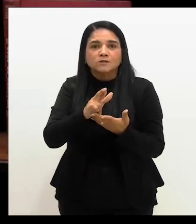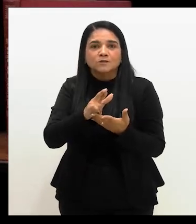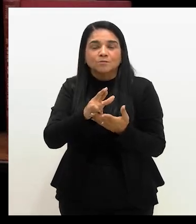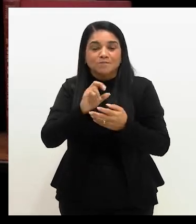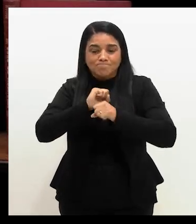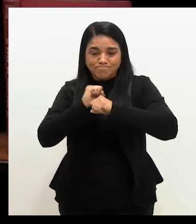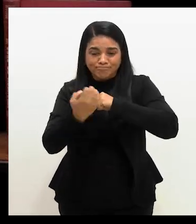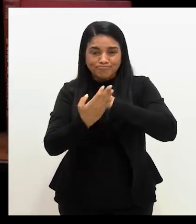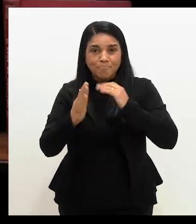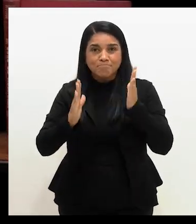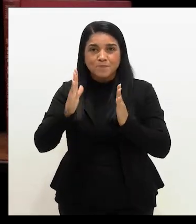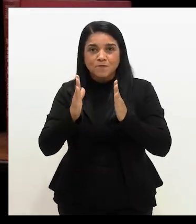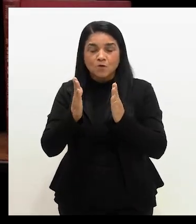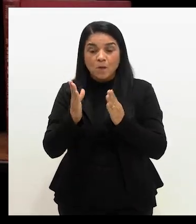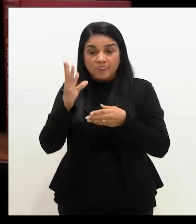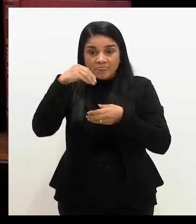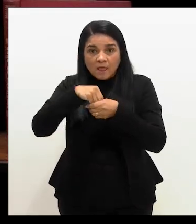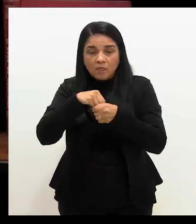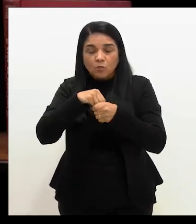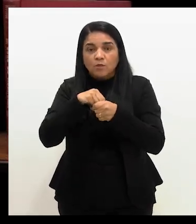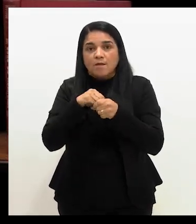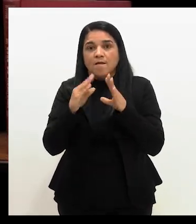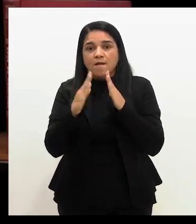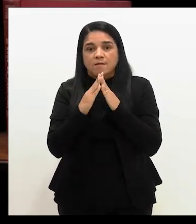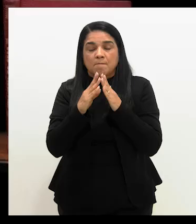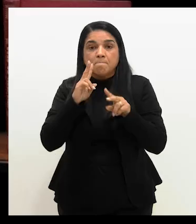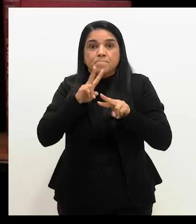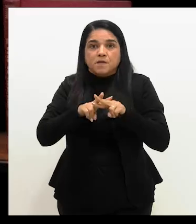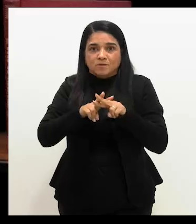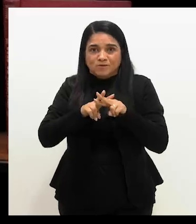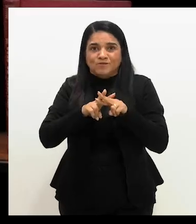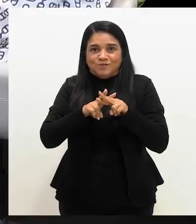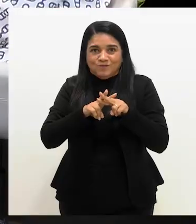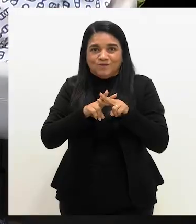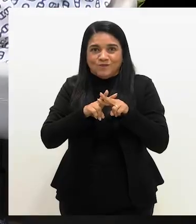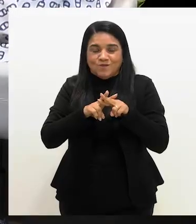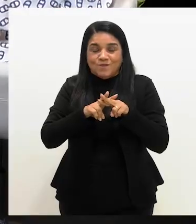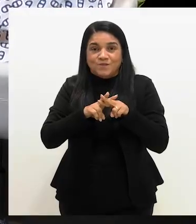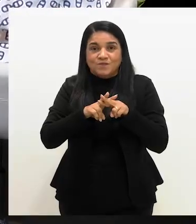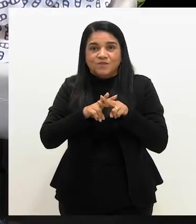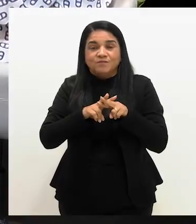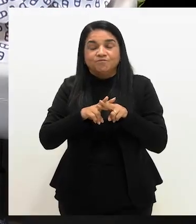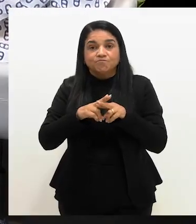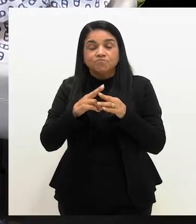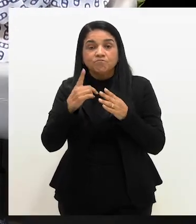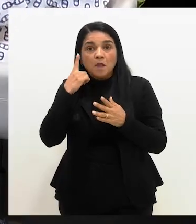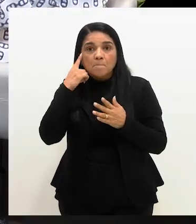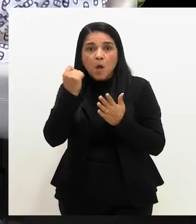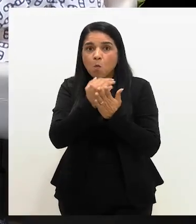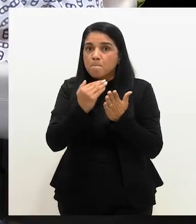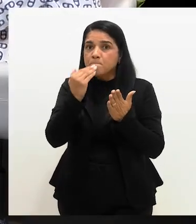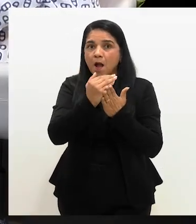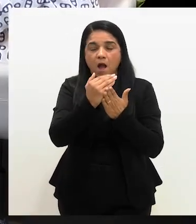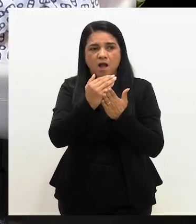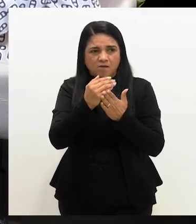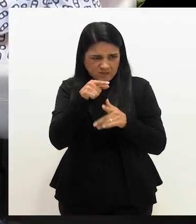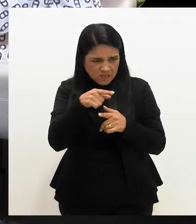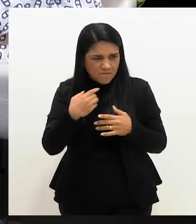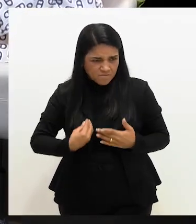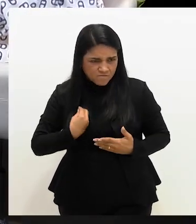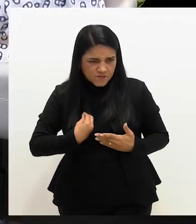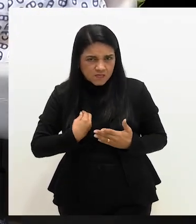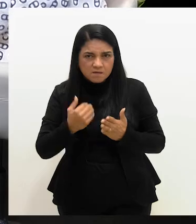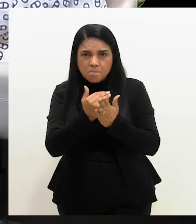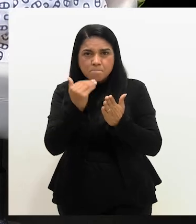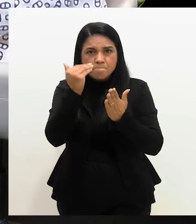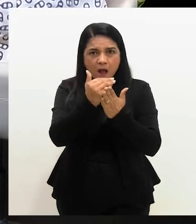de confinamento. Então, a gente vê que o barulho está aumentando. Mas a vida está se tornando, a vida está mais barulhenta, é isso que você